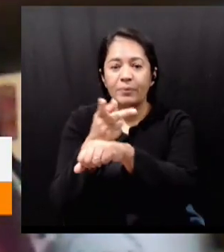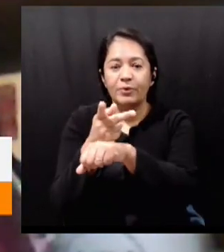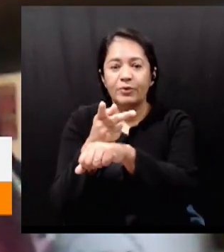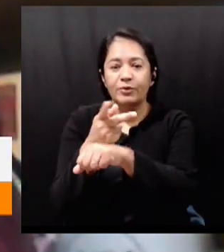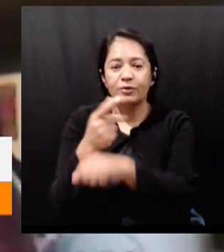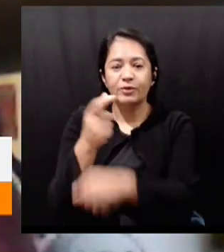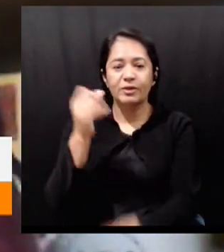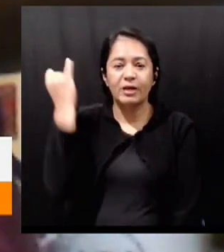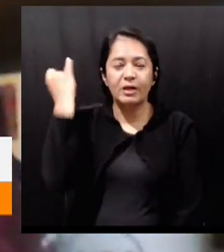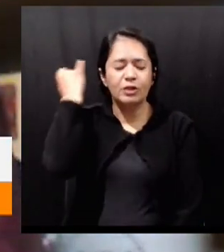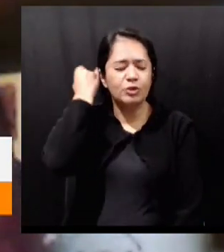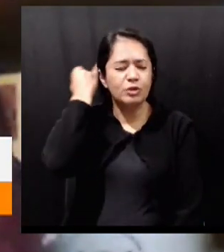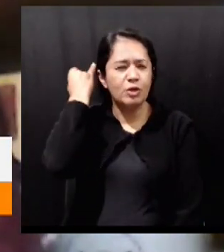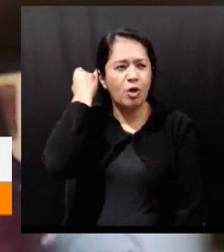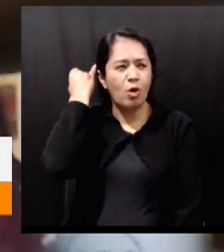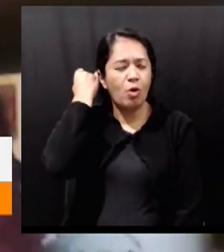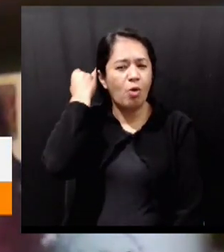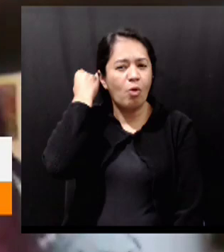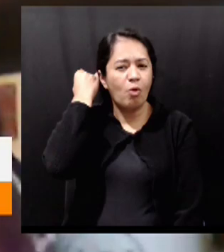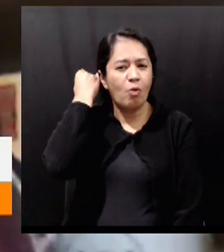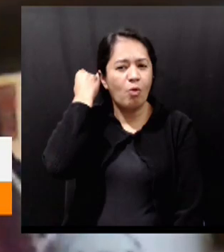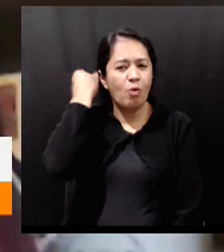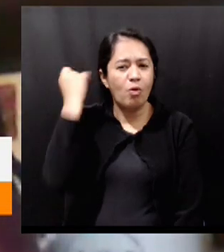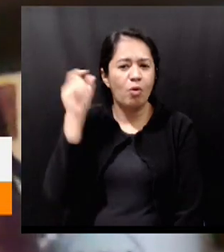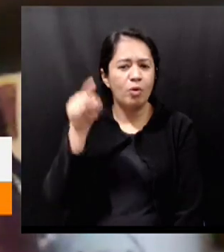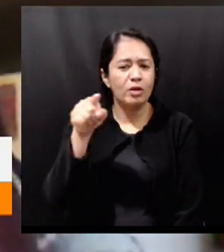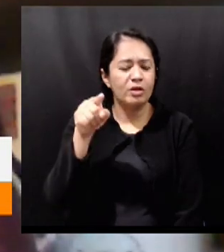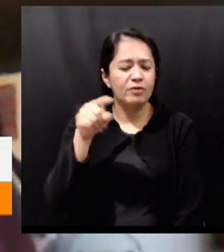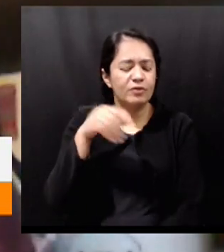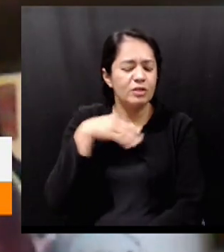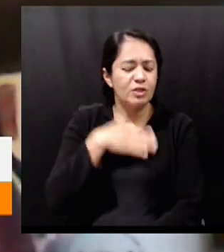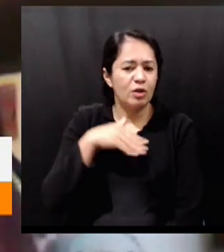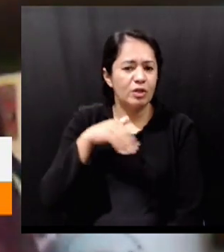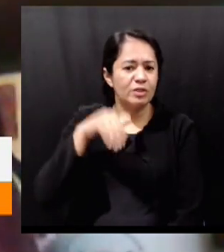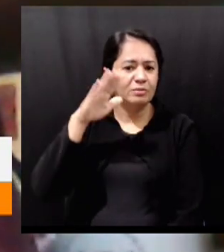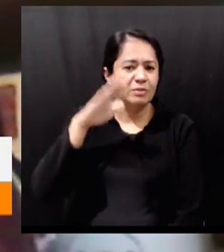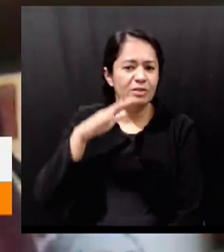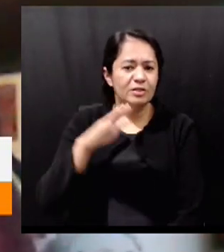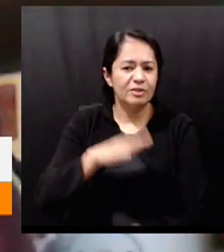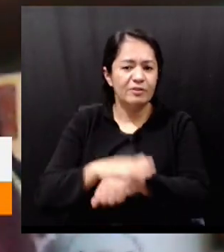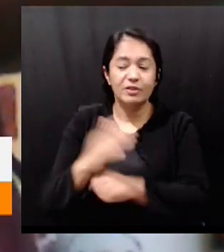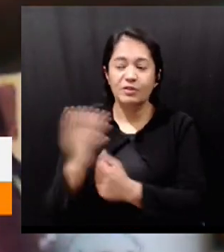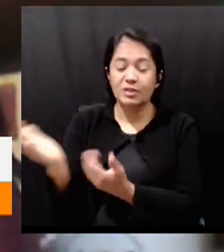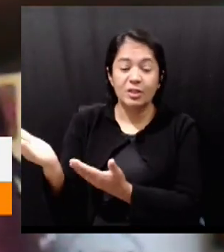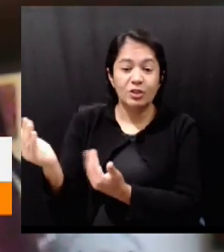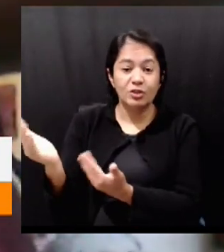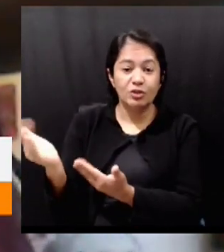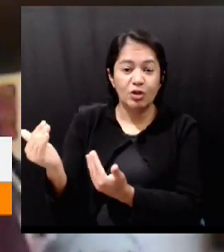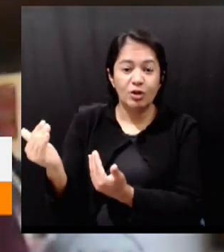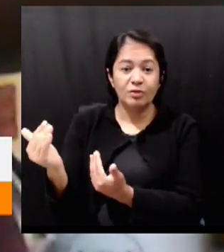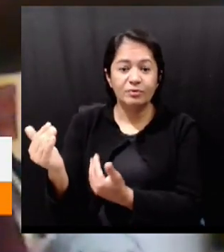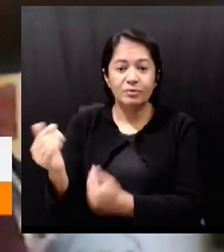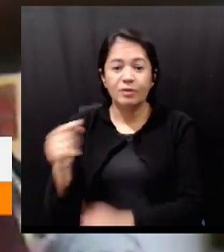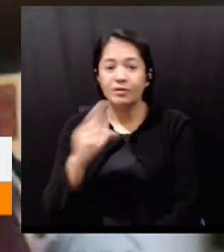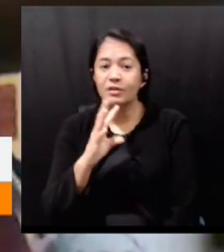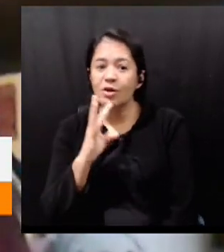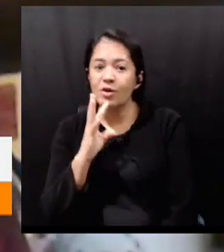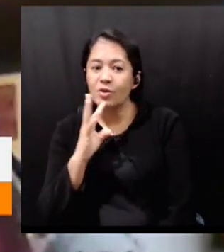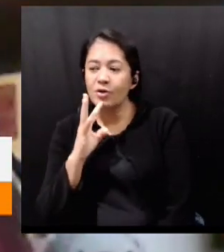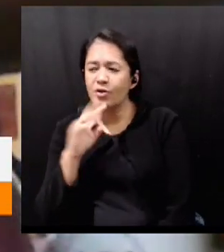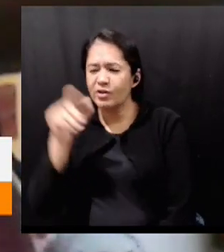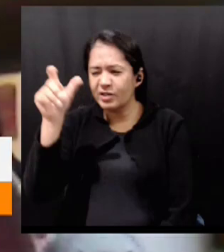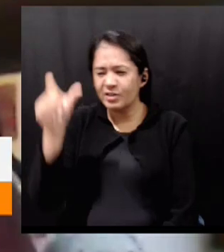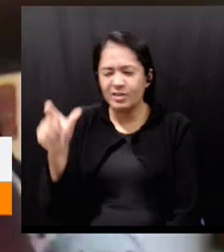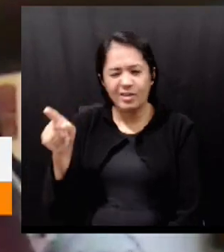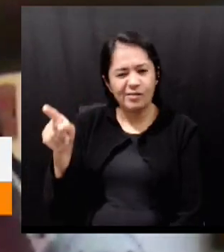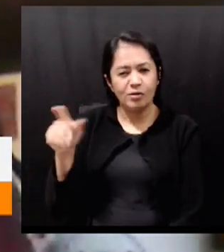memória, o que você mais gostava de fazer quando era mais jovem, né? Quando conheceu aquele parceiro,